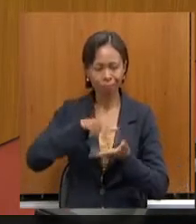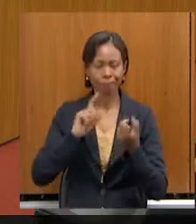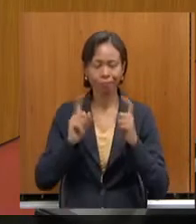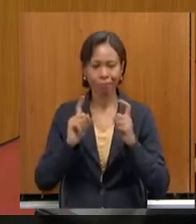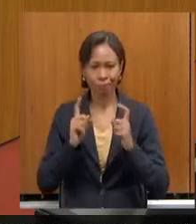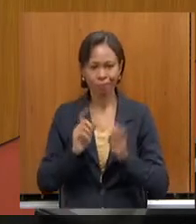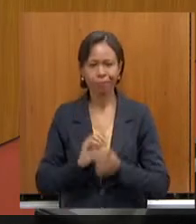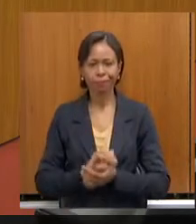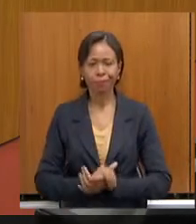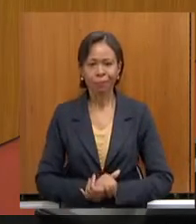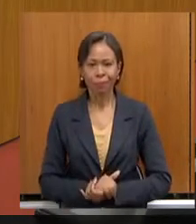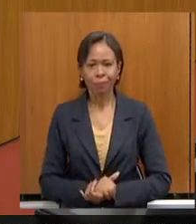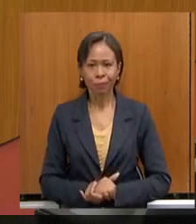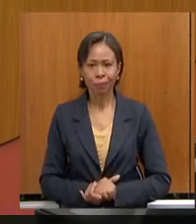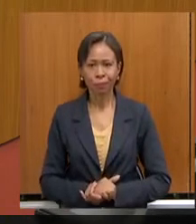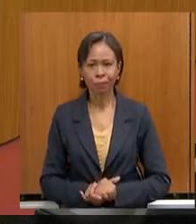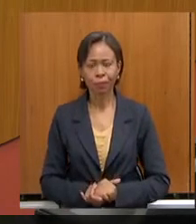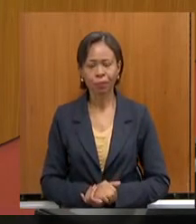reuniões